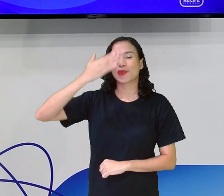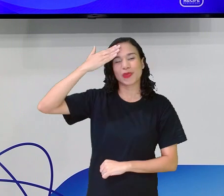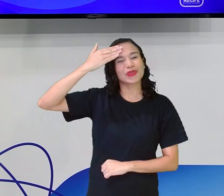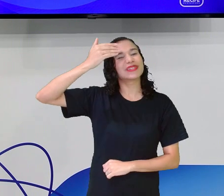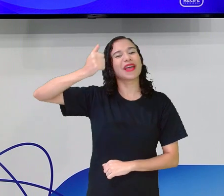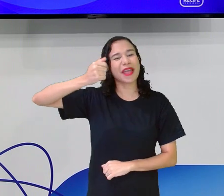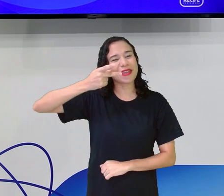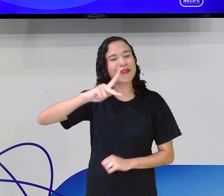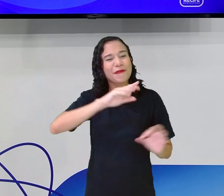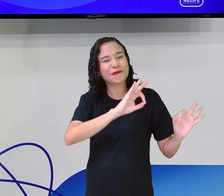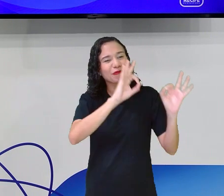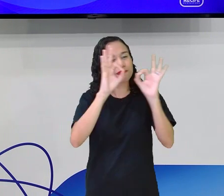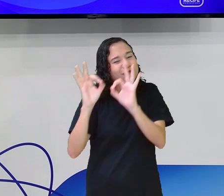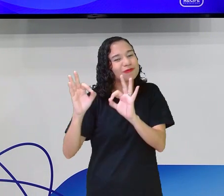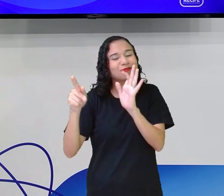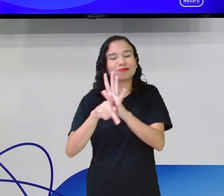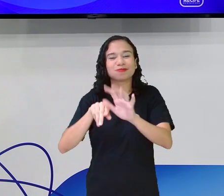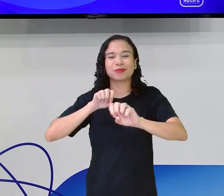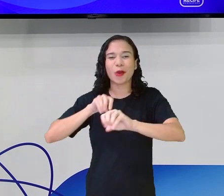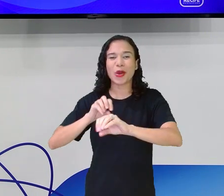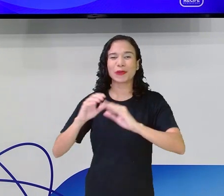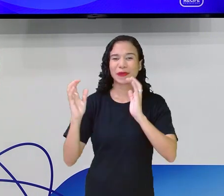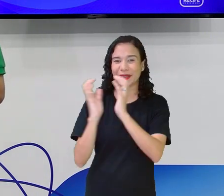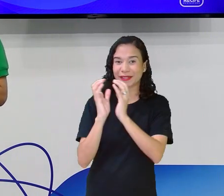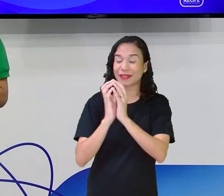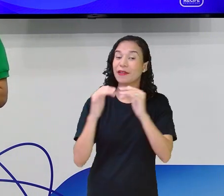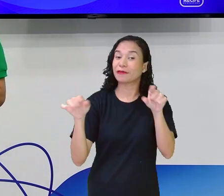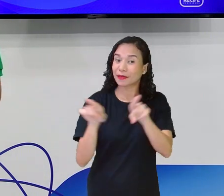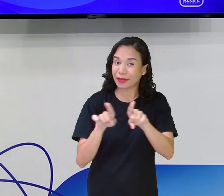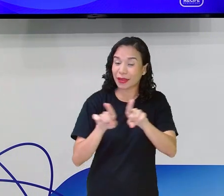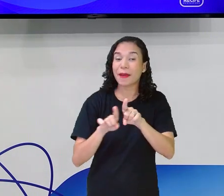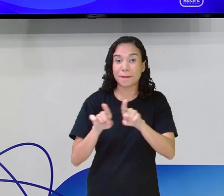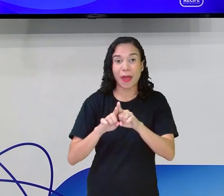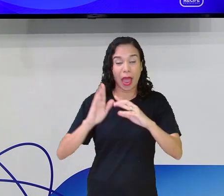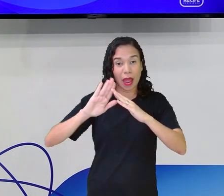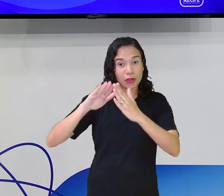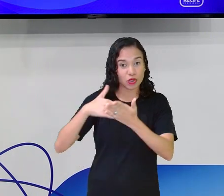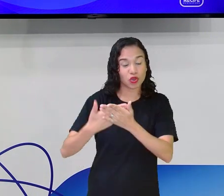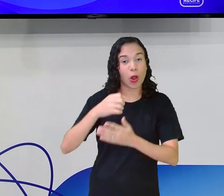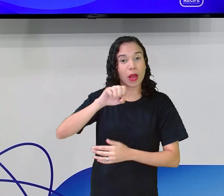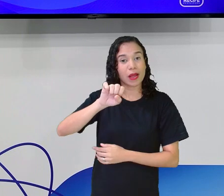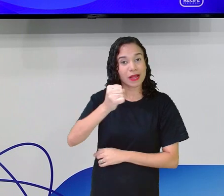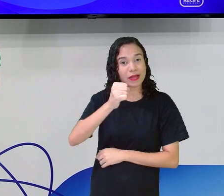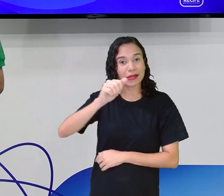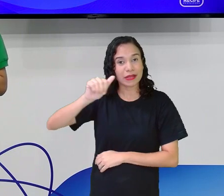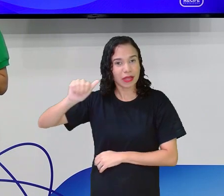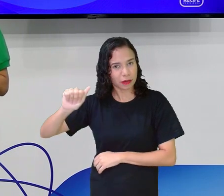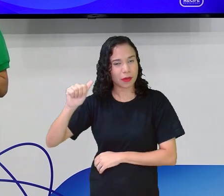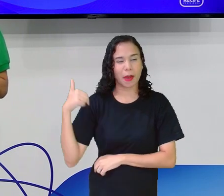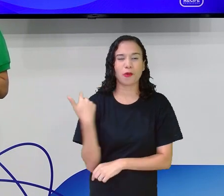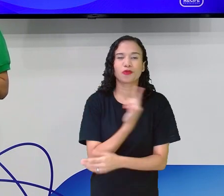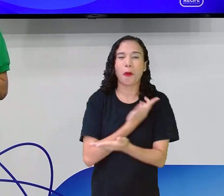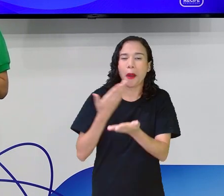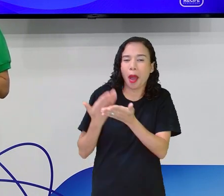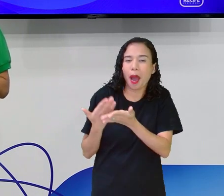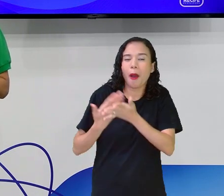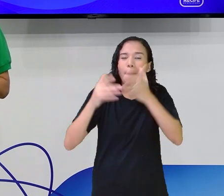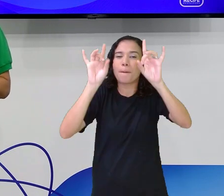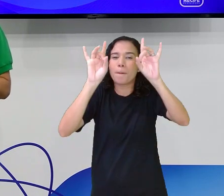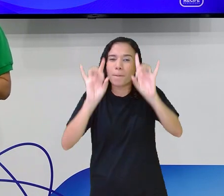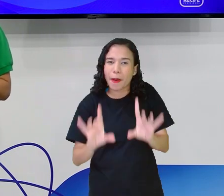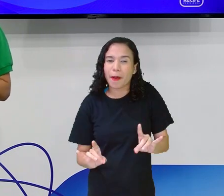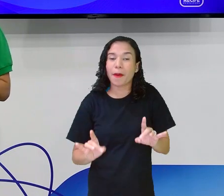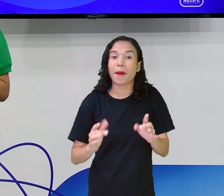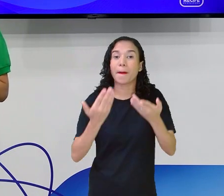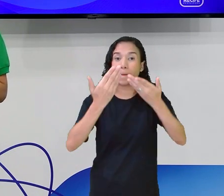vocês acompanham o Educa Recife também. Escola de Santa Amaro, né? Que a gente fez um aulão um dia desse para a prova